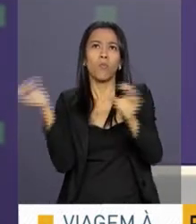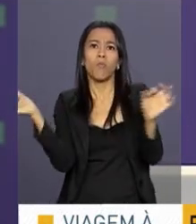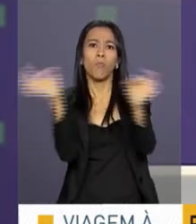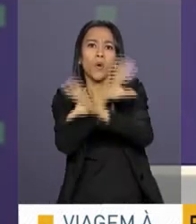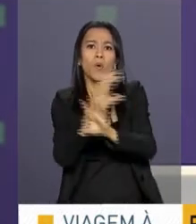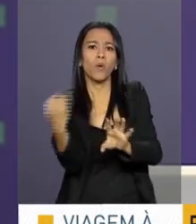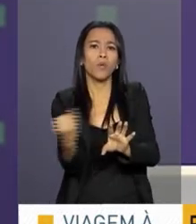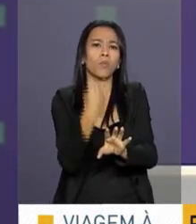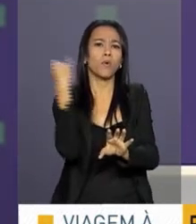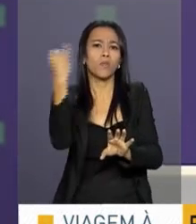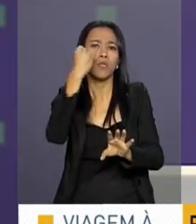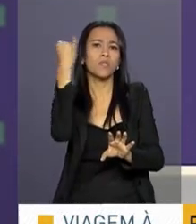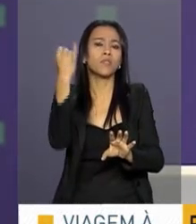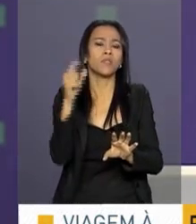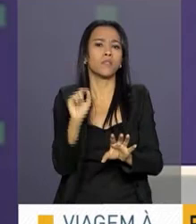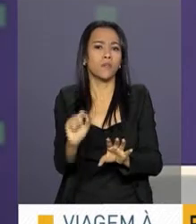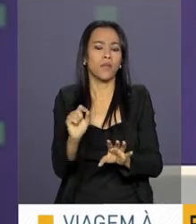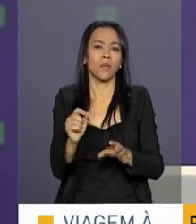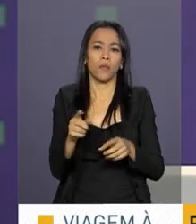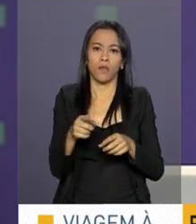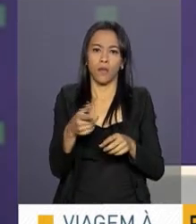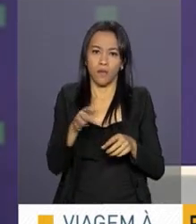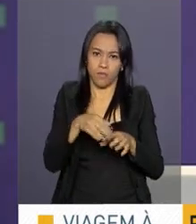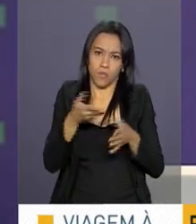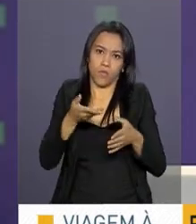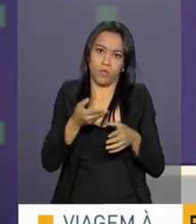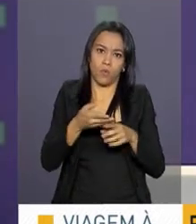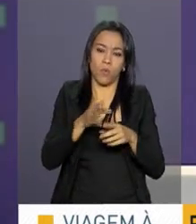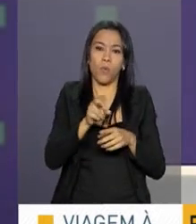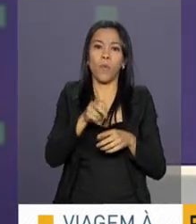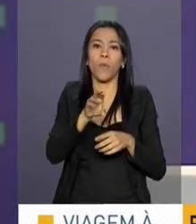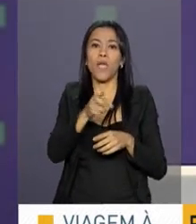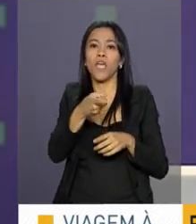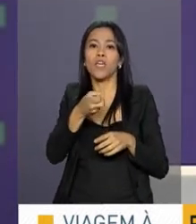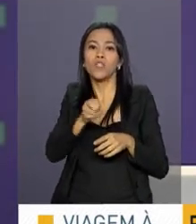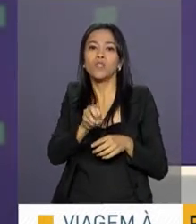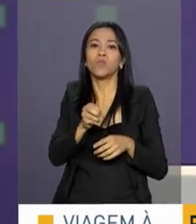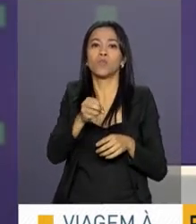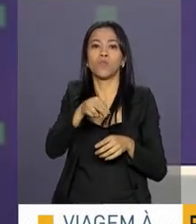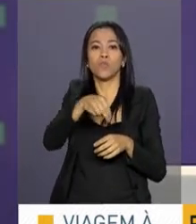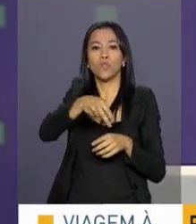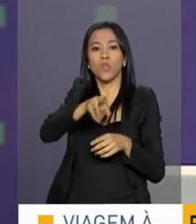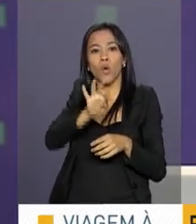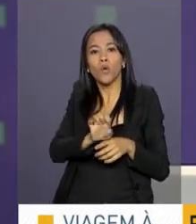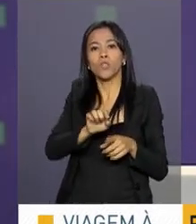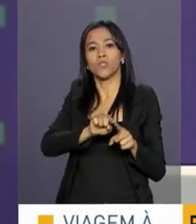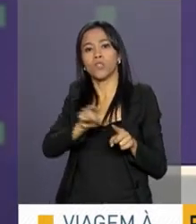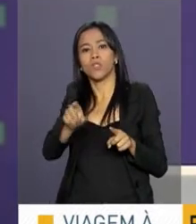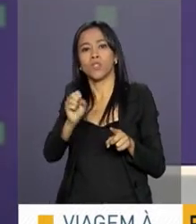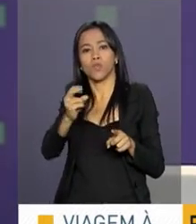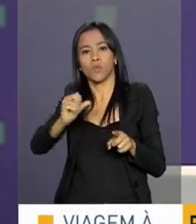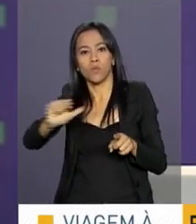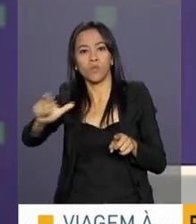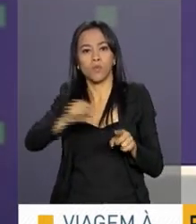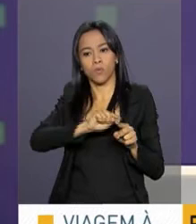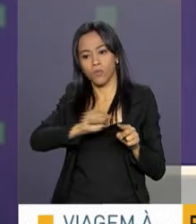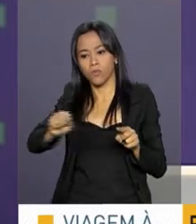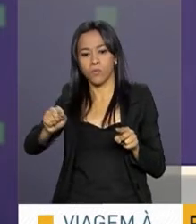primeira, como o eixo sul da Norte-Sul, né, como a primeira etapa da FIOL, que é a Ferrovia de